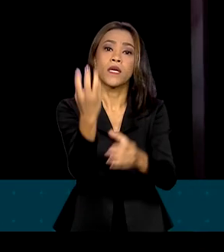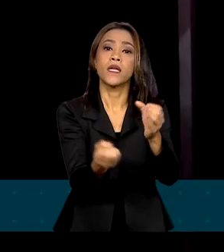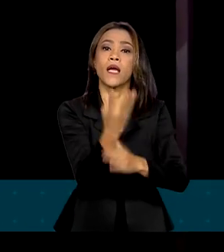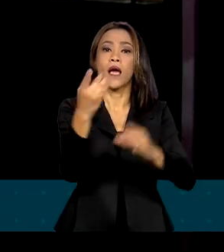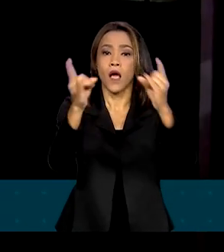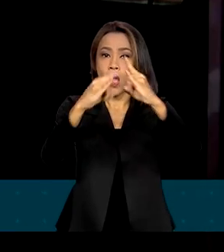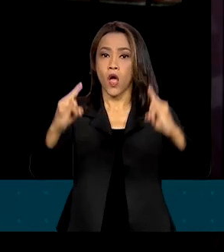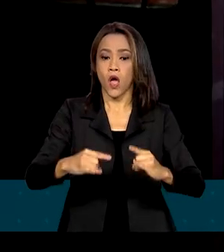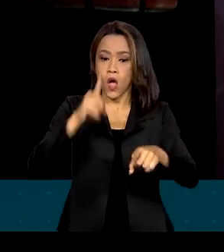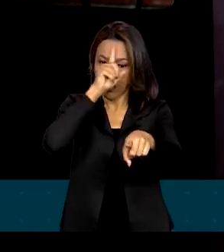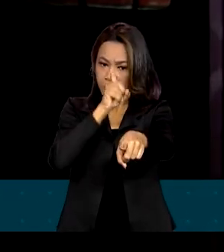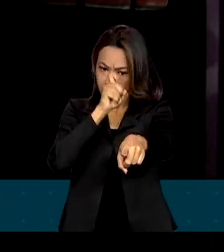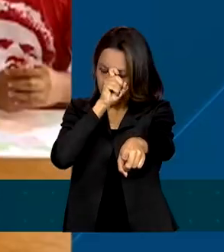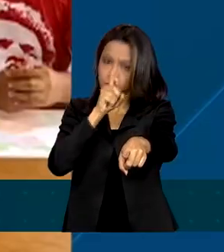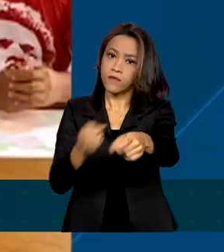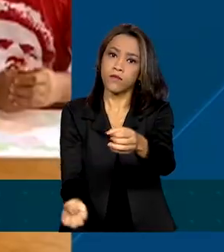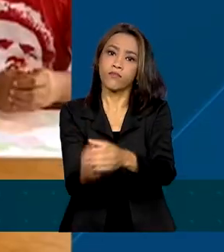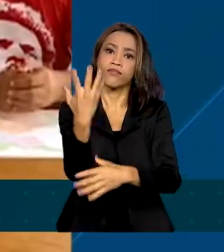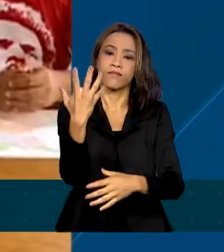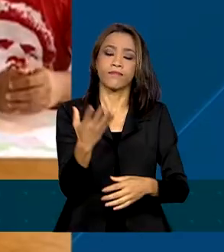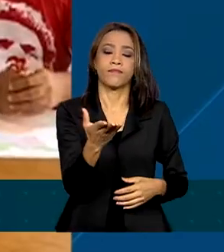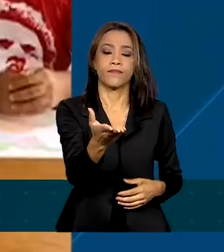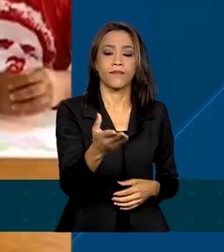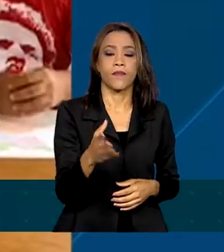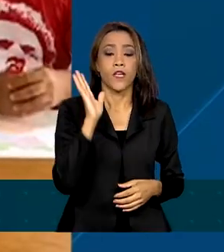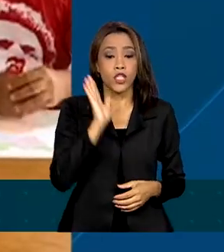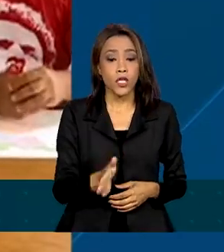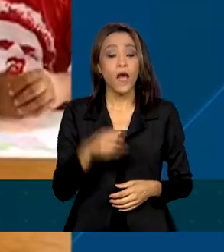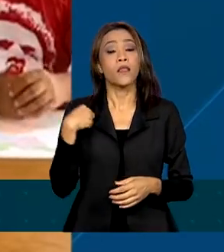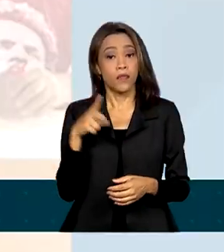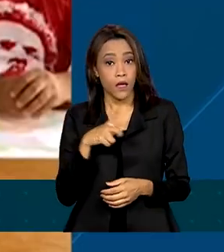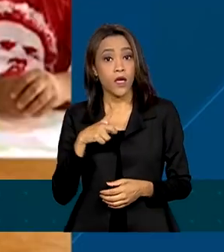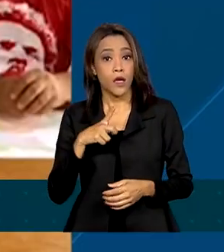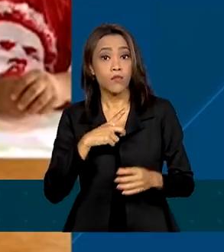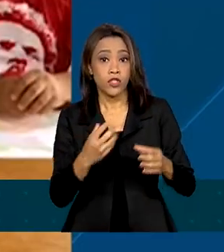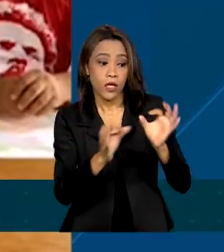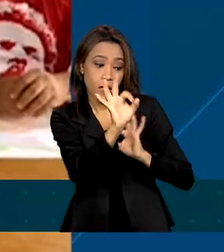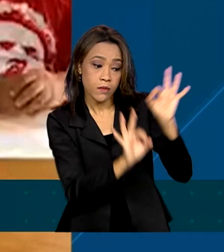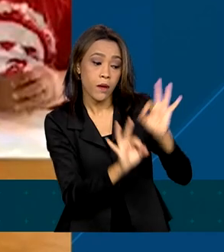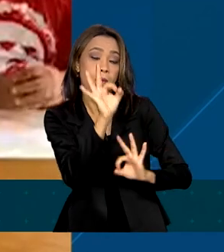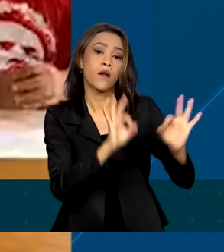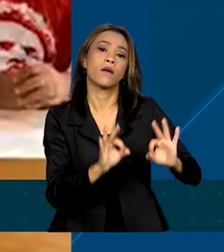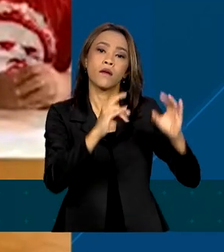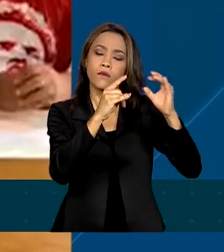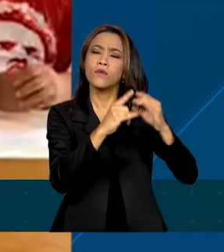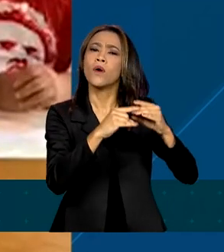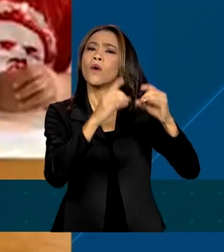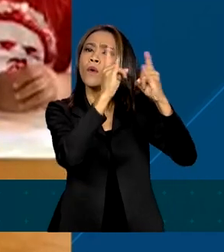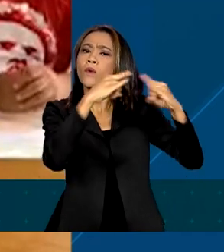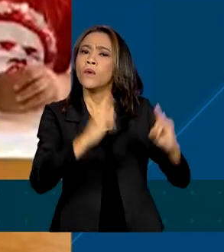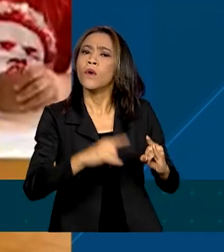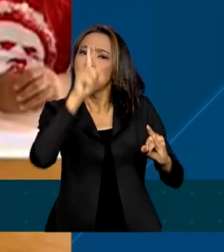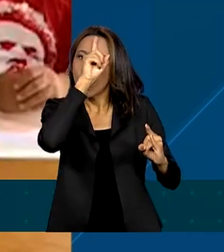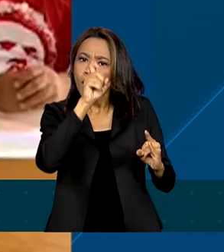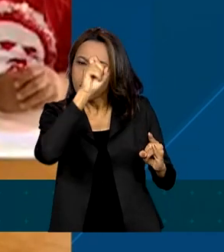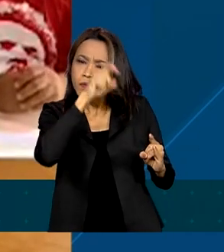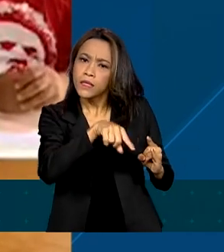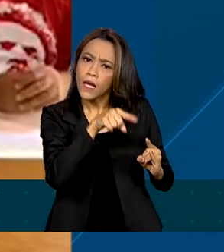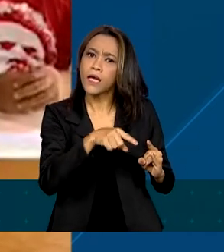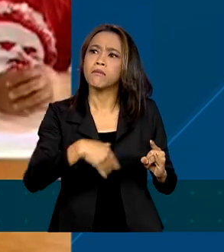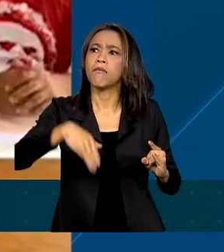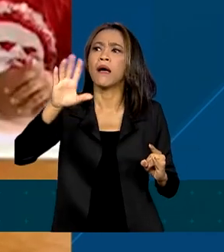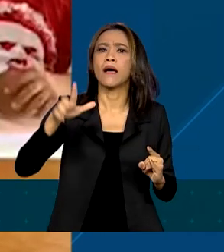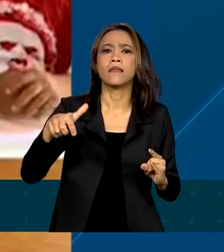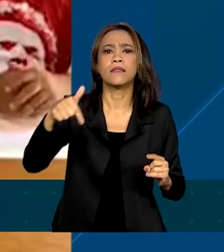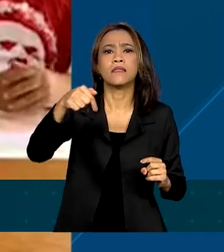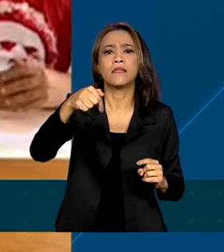serão montados nas aldeias. Nós temos uma estrutura já sendo erguida em Boa Vista para a gente tentar minimizar. Nós temos mais de